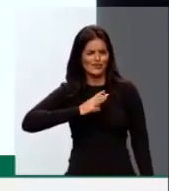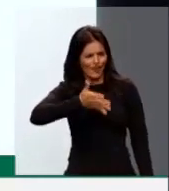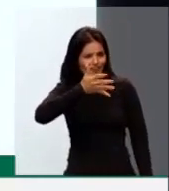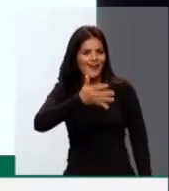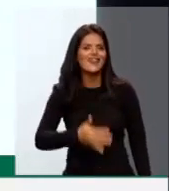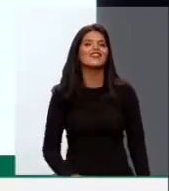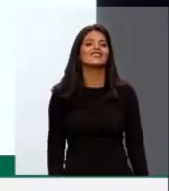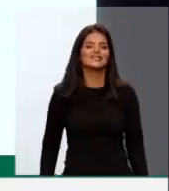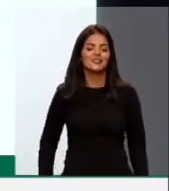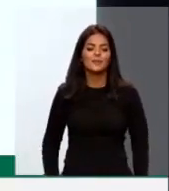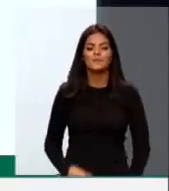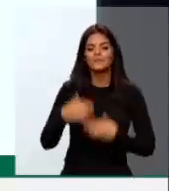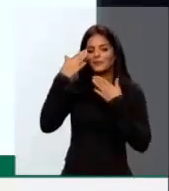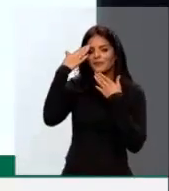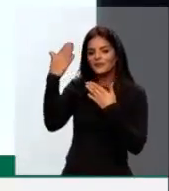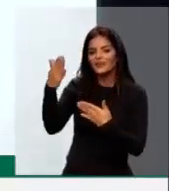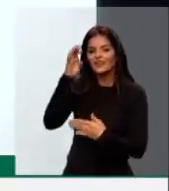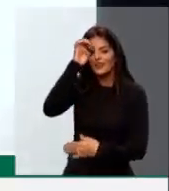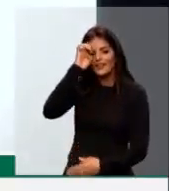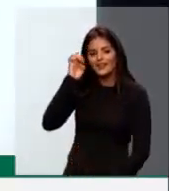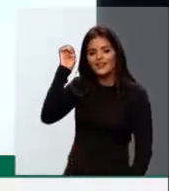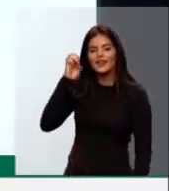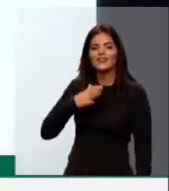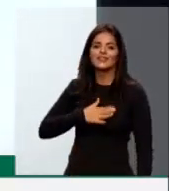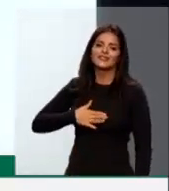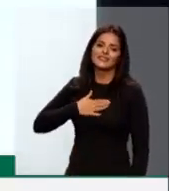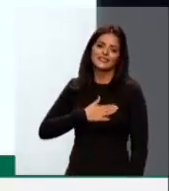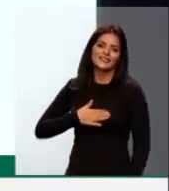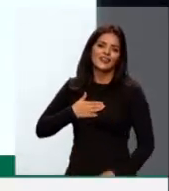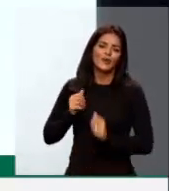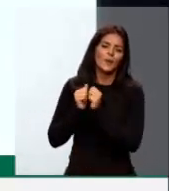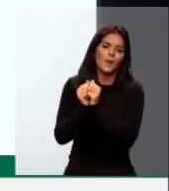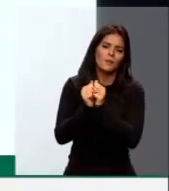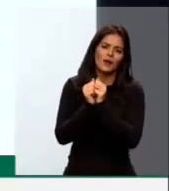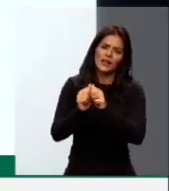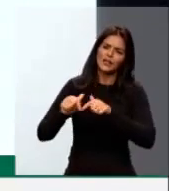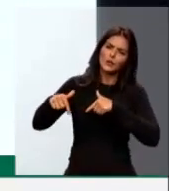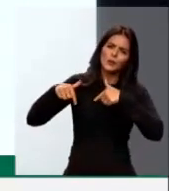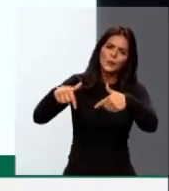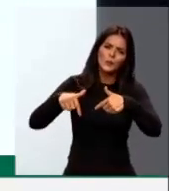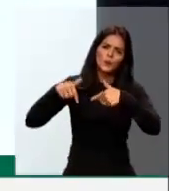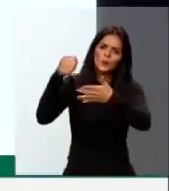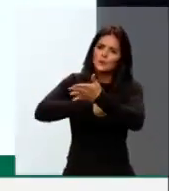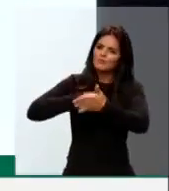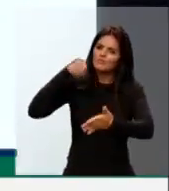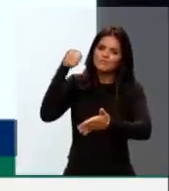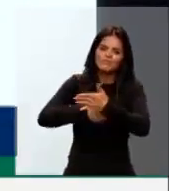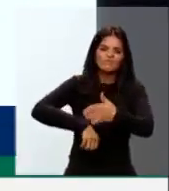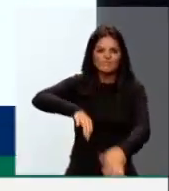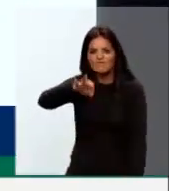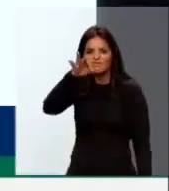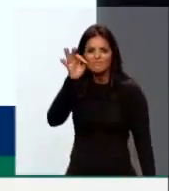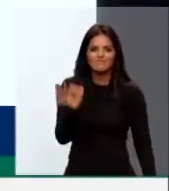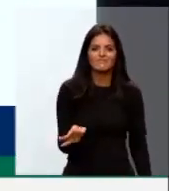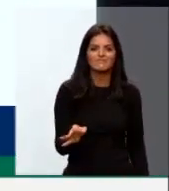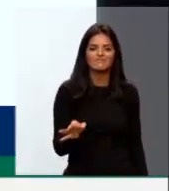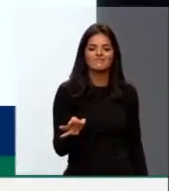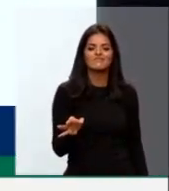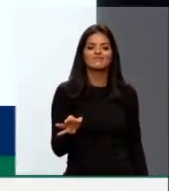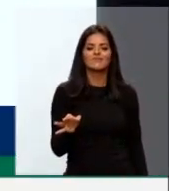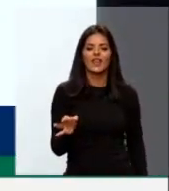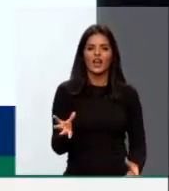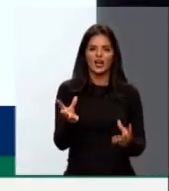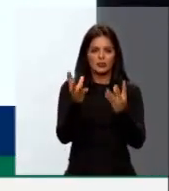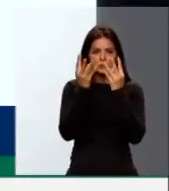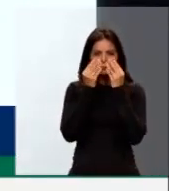Obrigada, deputada Érica, querida companheira de tantas frentes de luta. Sem dúvida, não conseguirão